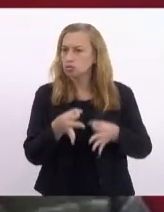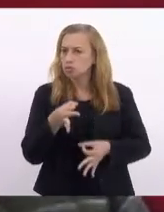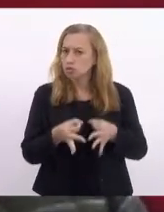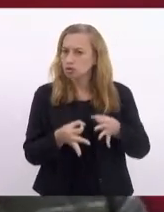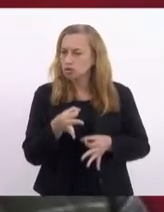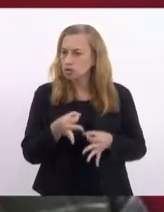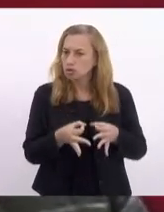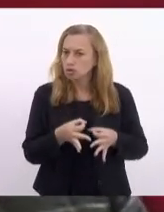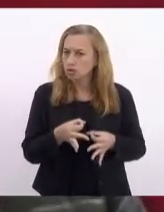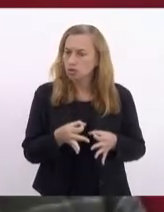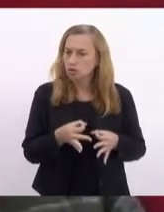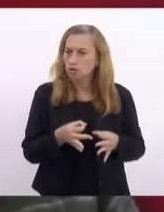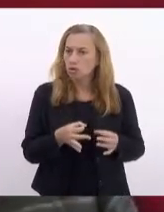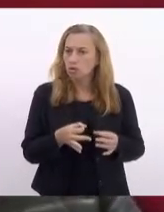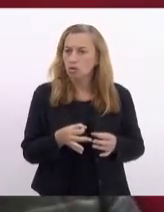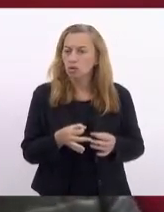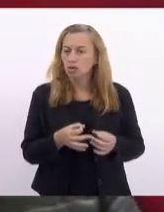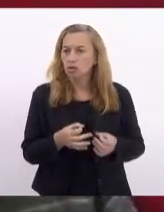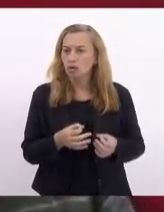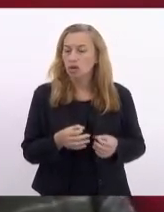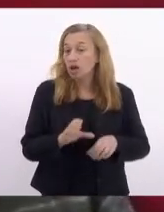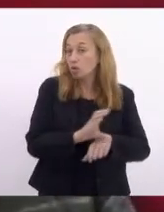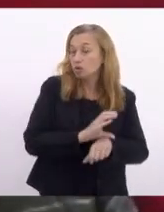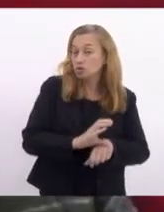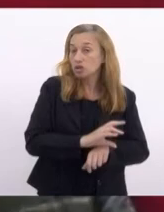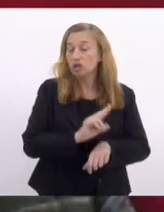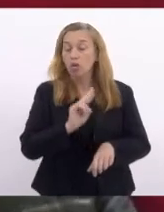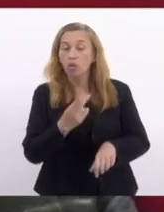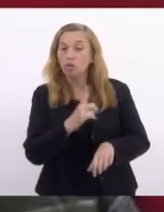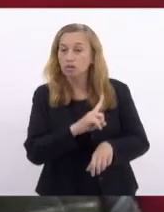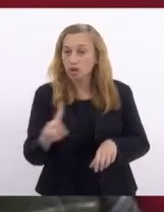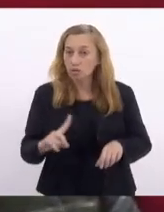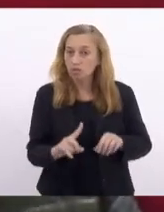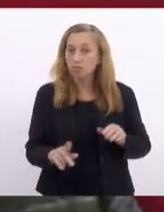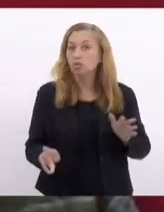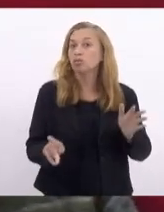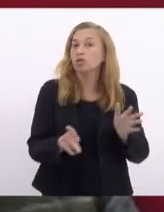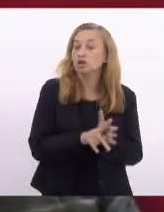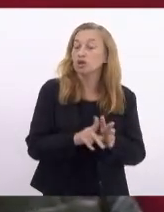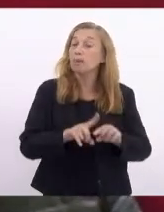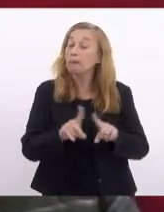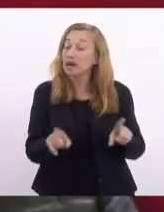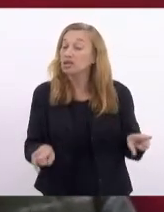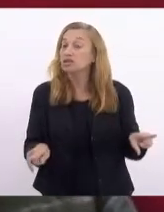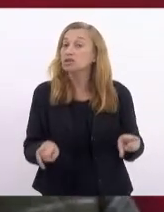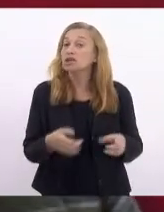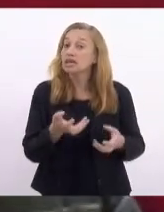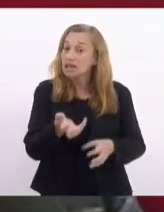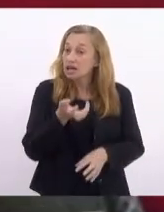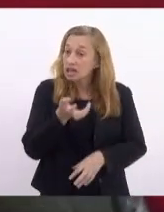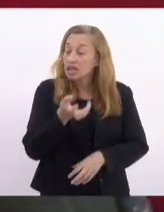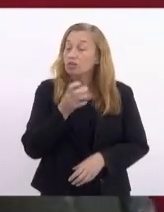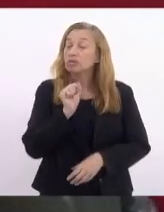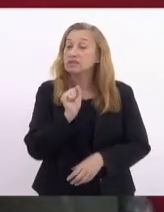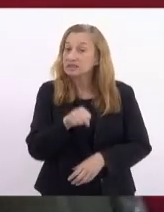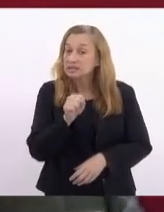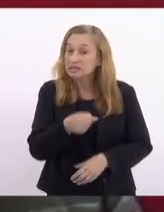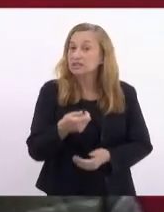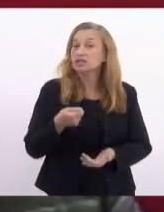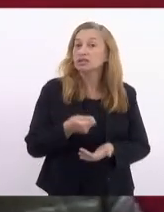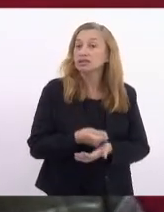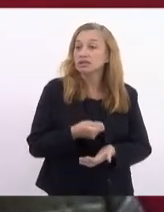Justiça sobre a constitucionalidade ou não do projeto, mas nós queremos insistir aqui